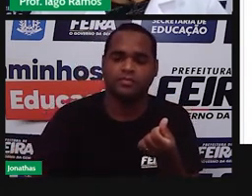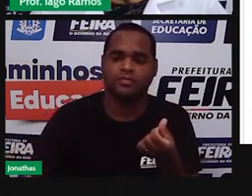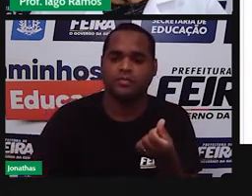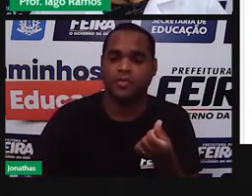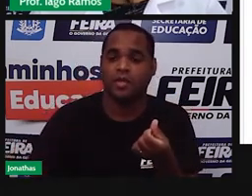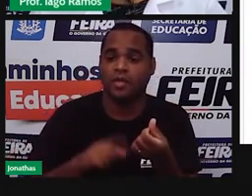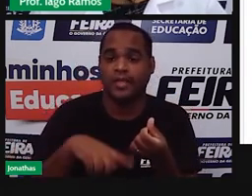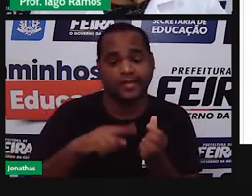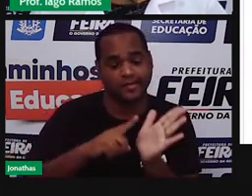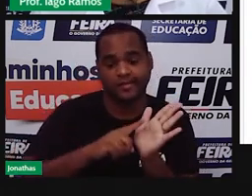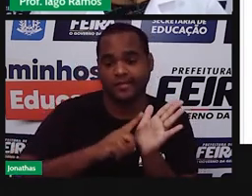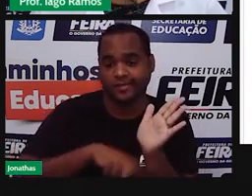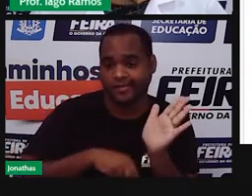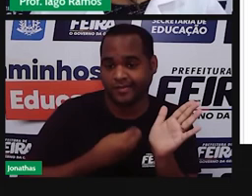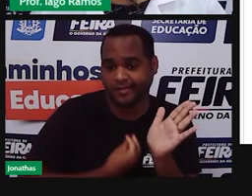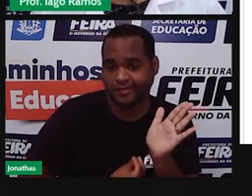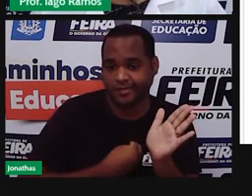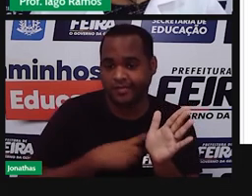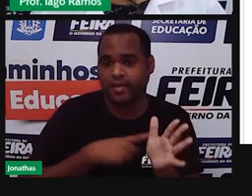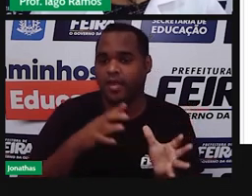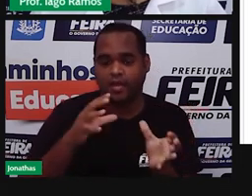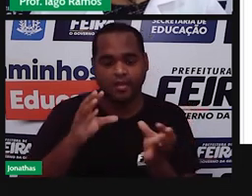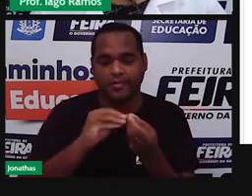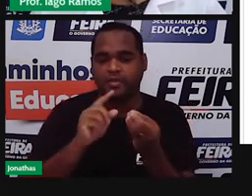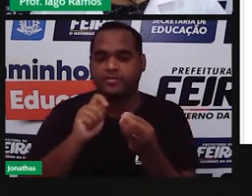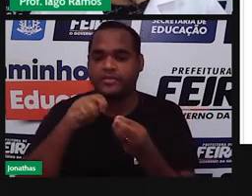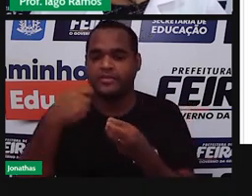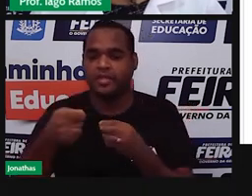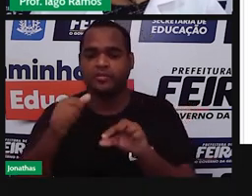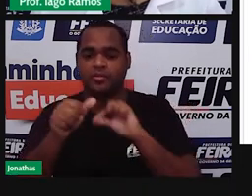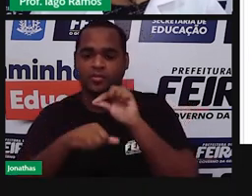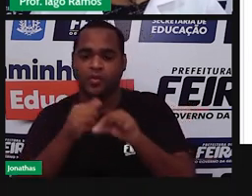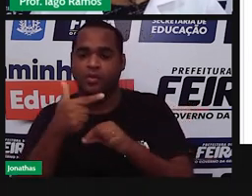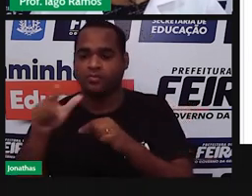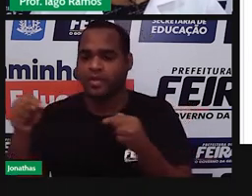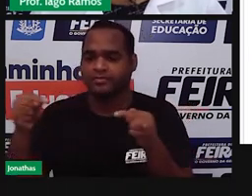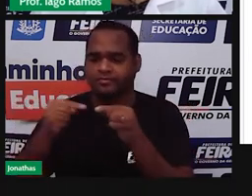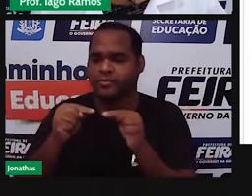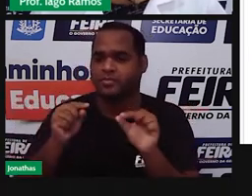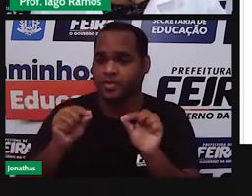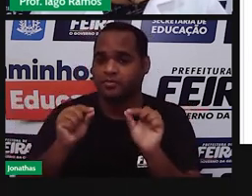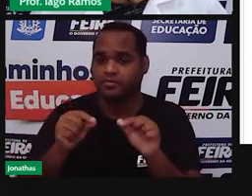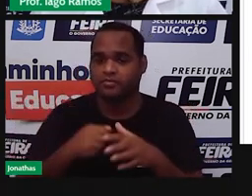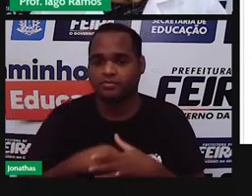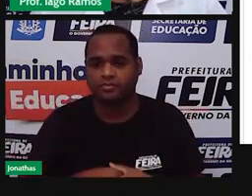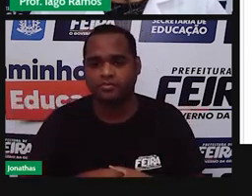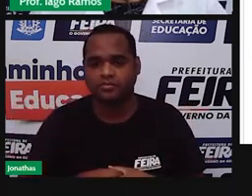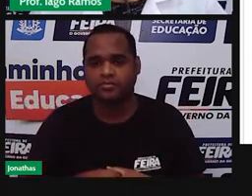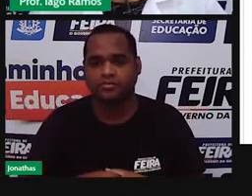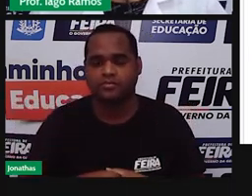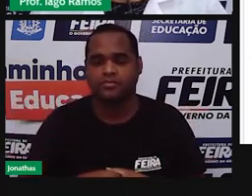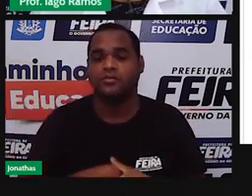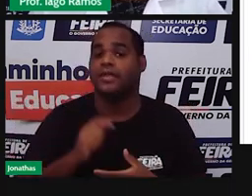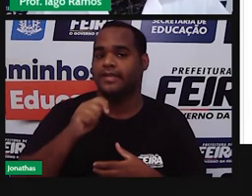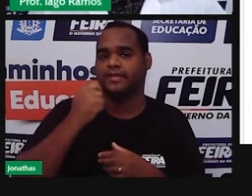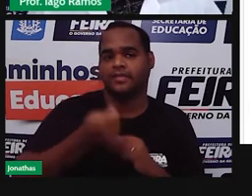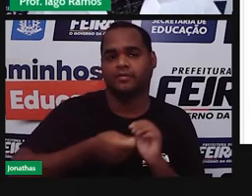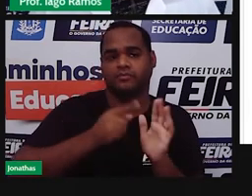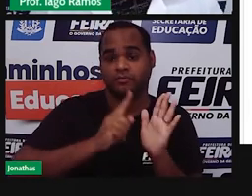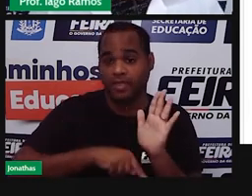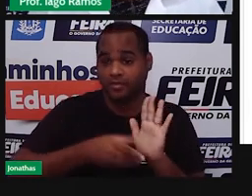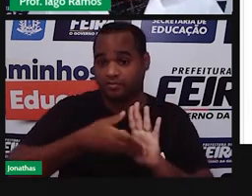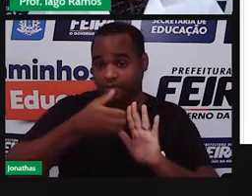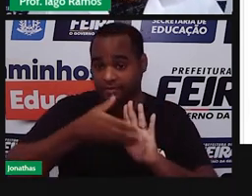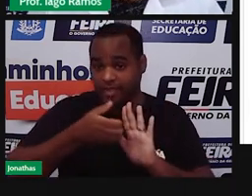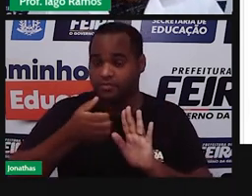Só que ele tem o menos, então esse sinal é o sinal que vai para o resultado. Tira o sinal de menos,